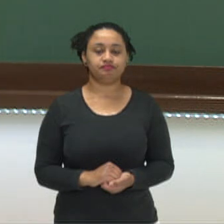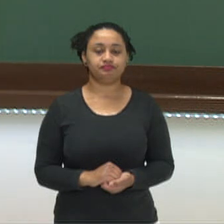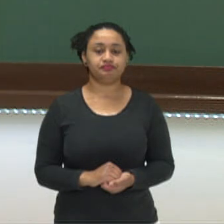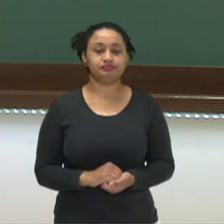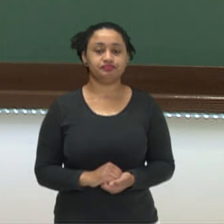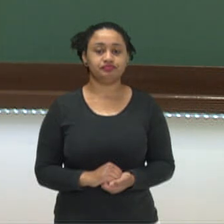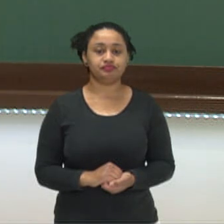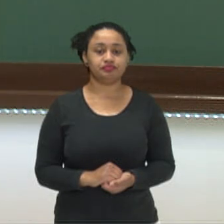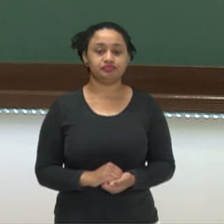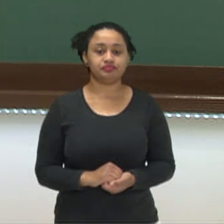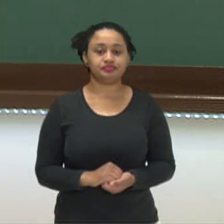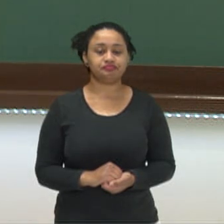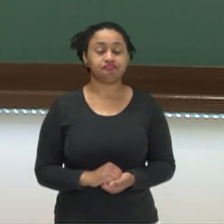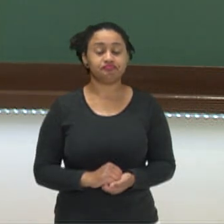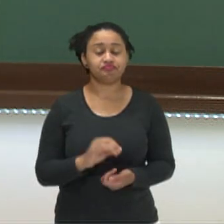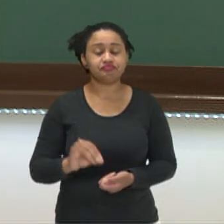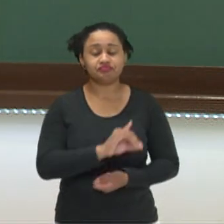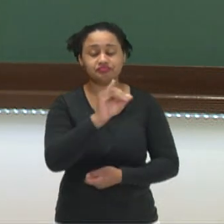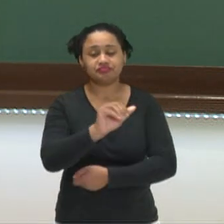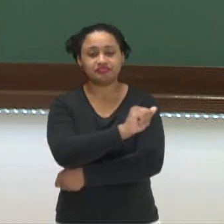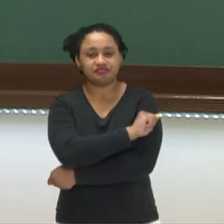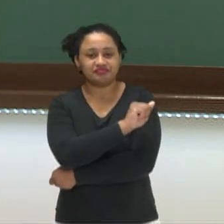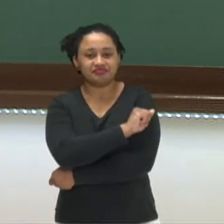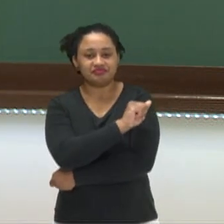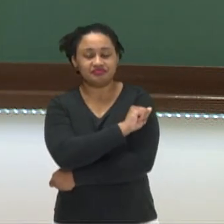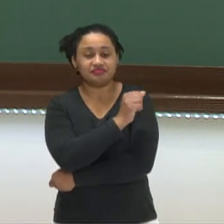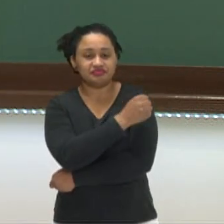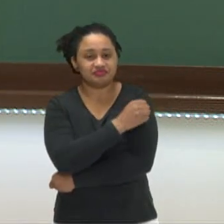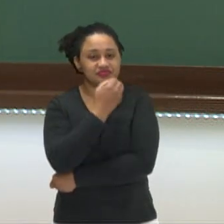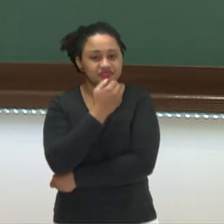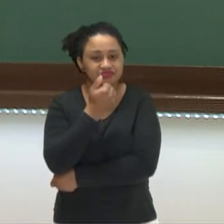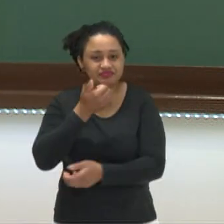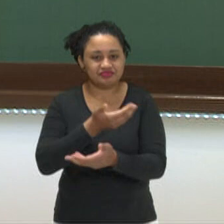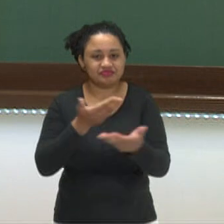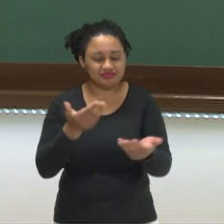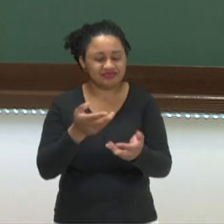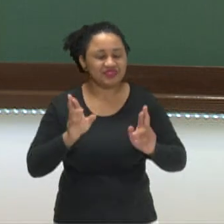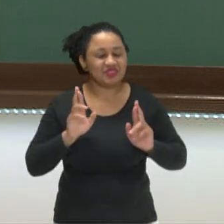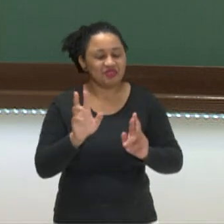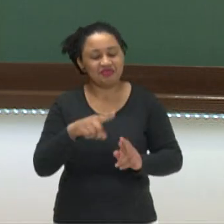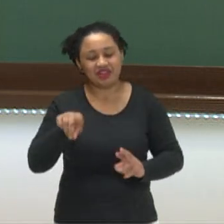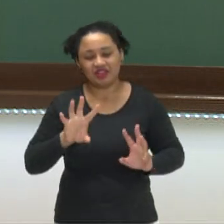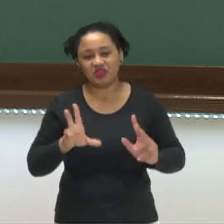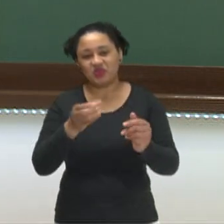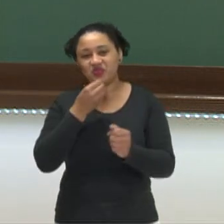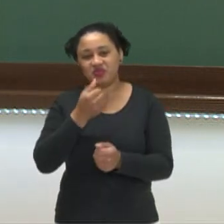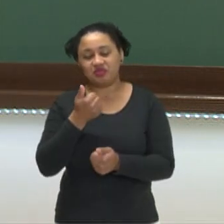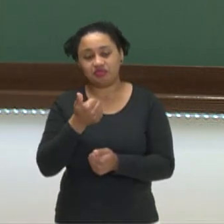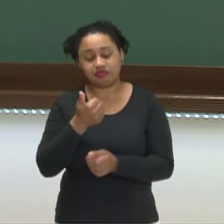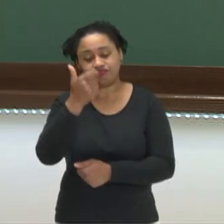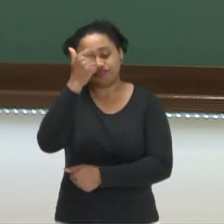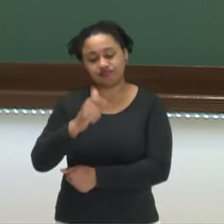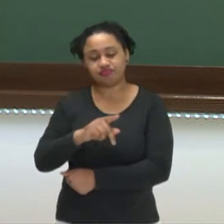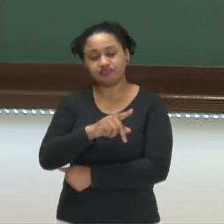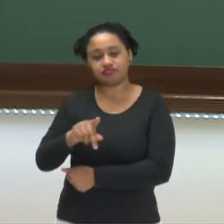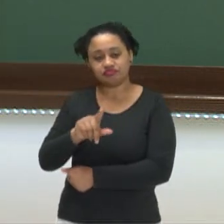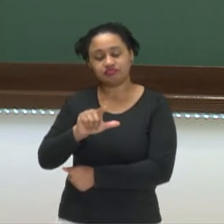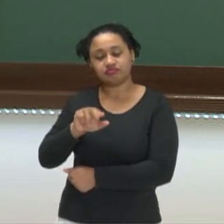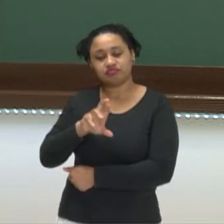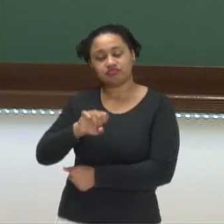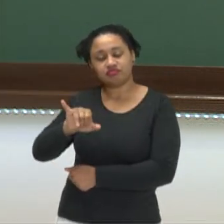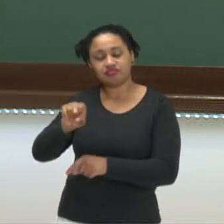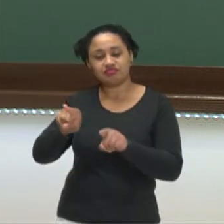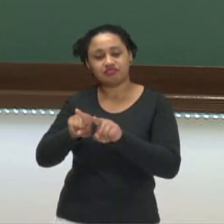Olá, alunos, estudantes do 8º ano, tudo bem? Espero que sim. Professora Larissa,